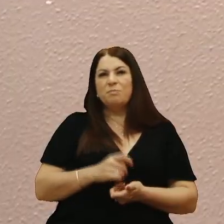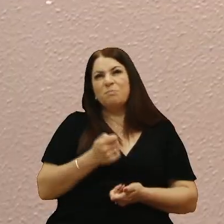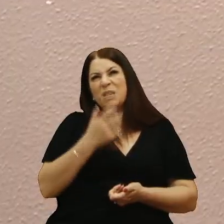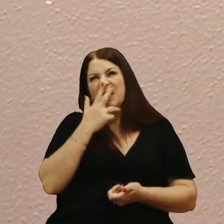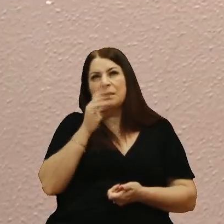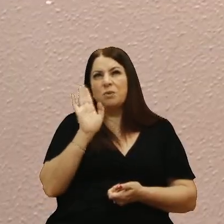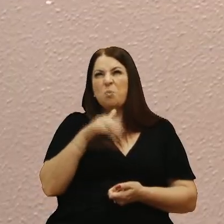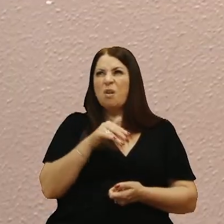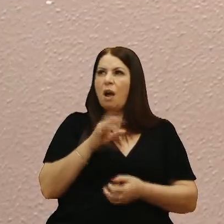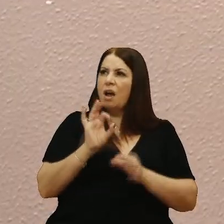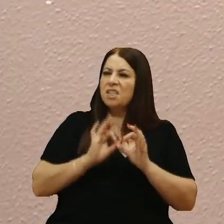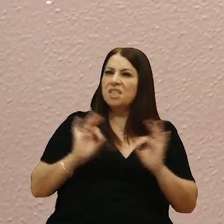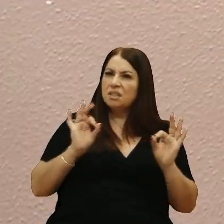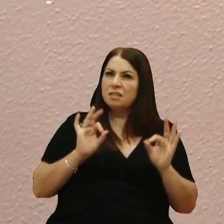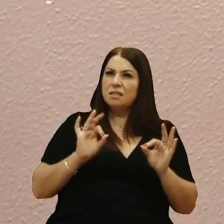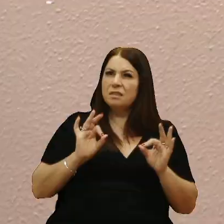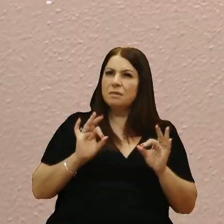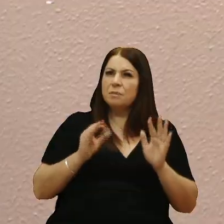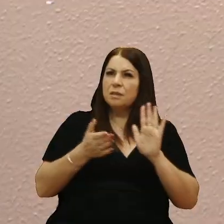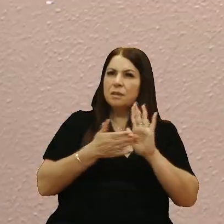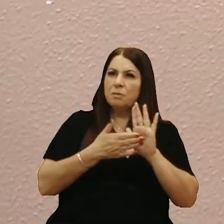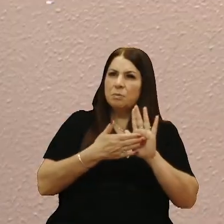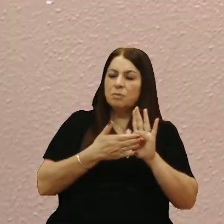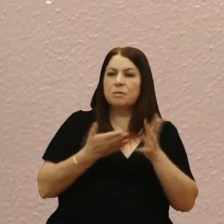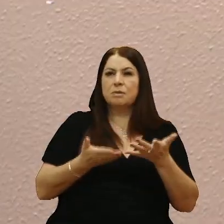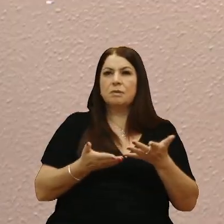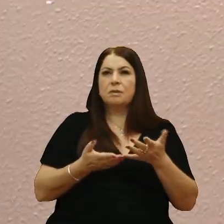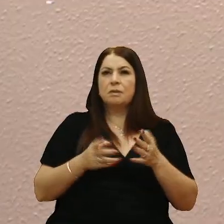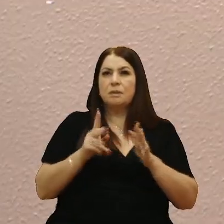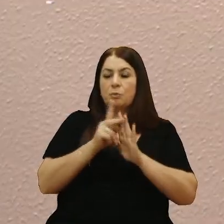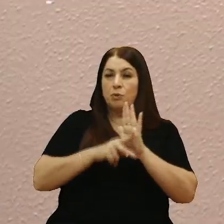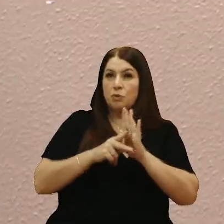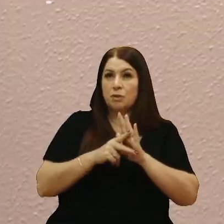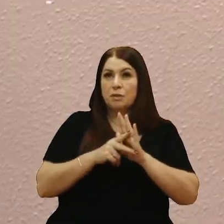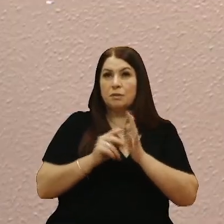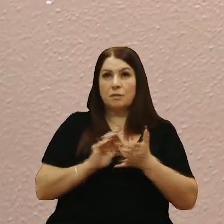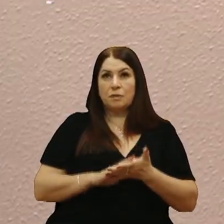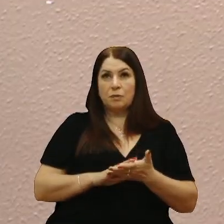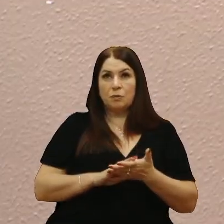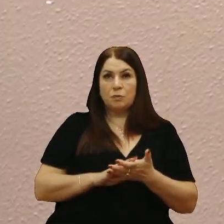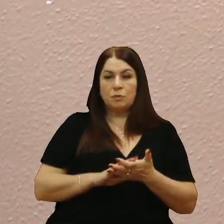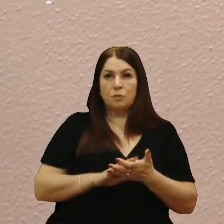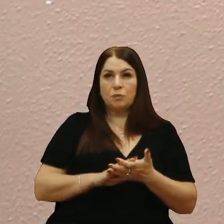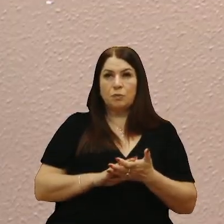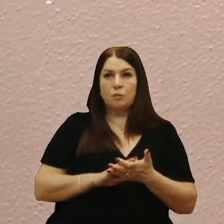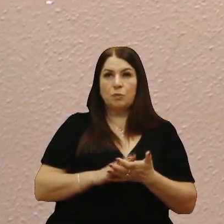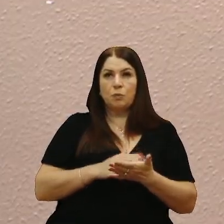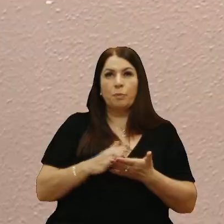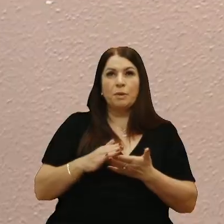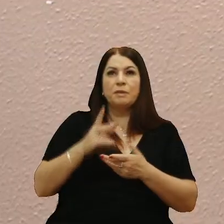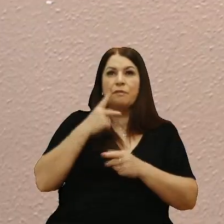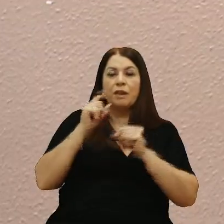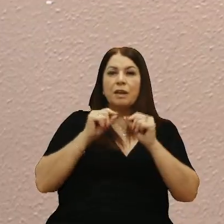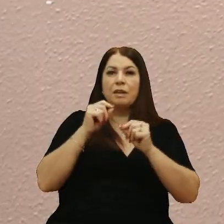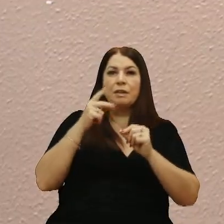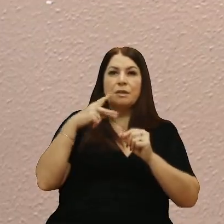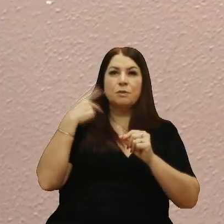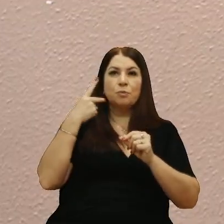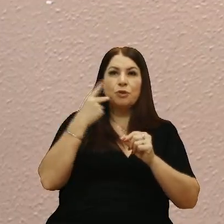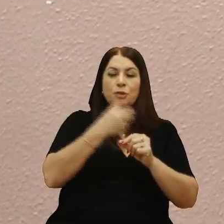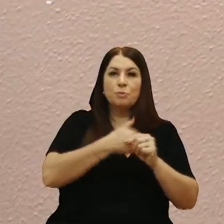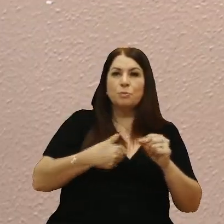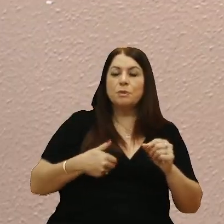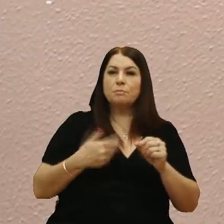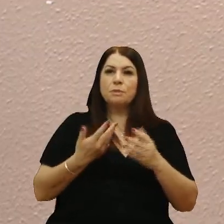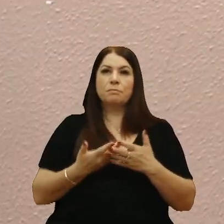algo simples, né, a proposição desse projeto. Porém, quando a gente passa a tratar as políticas como algo,